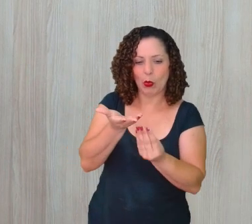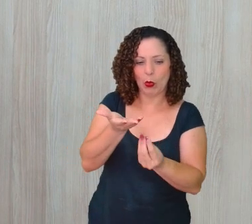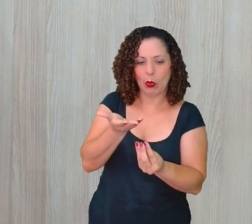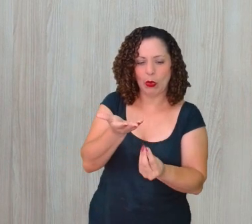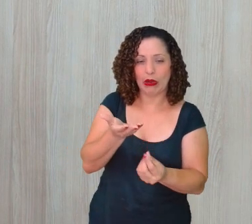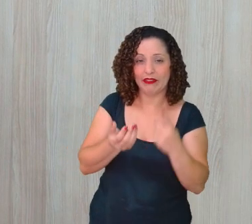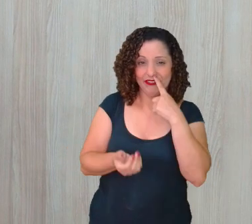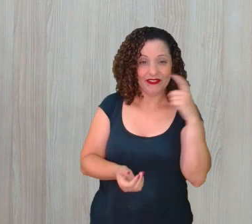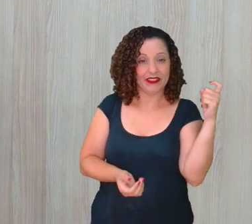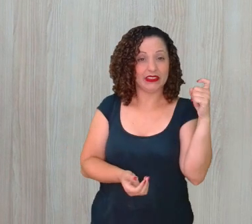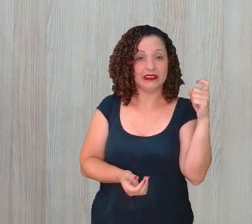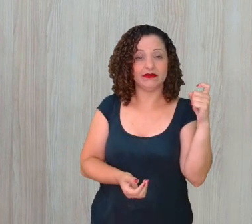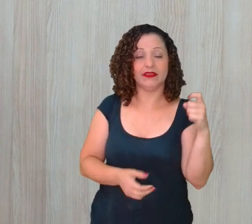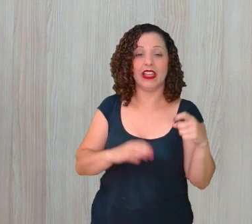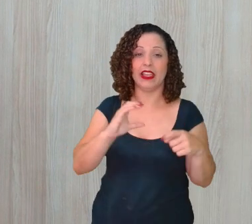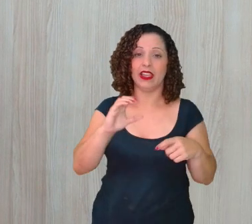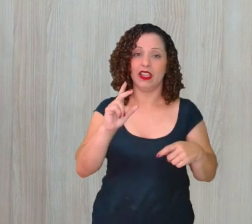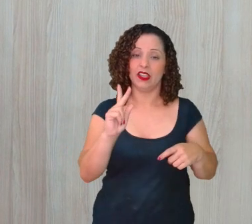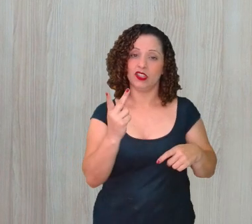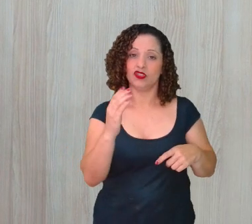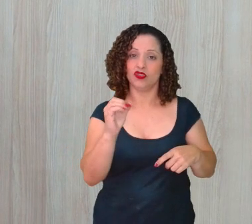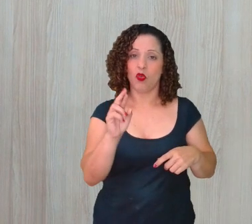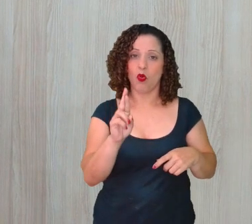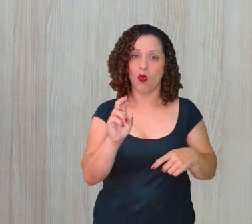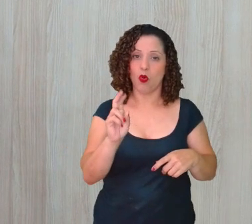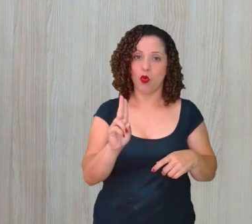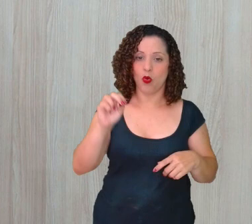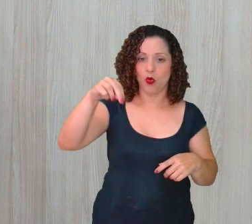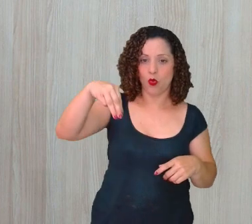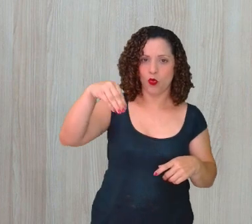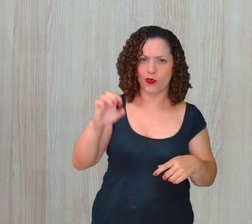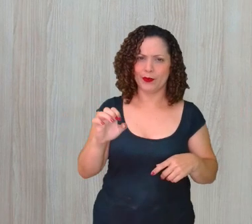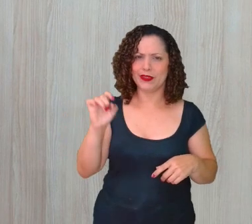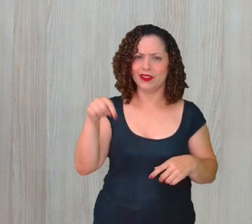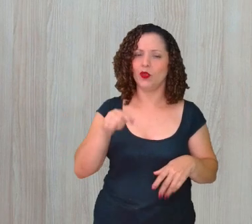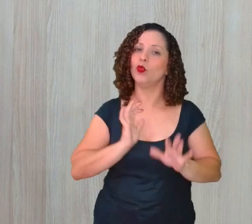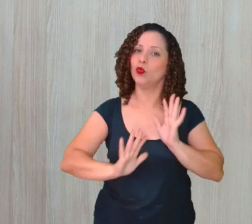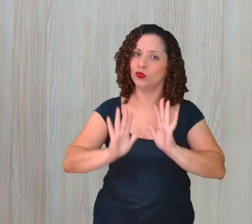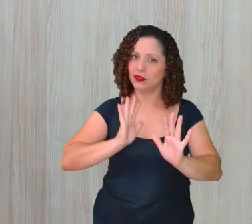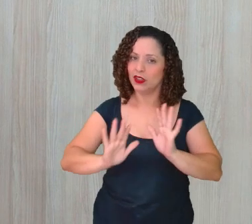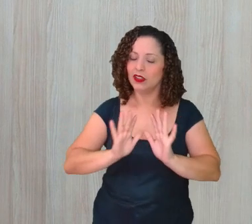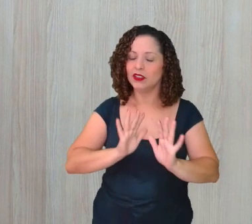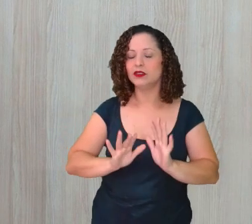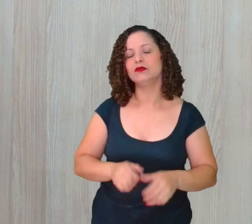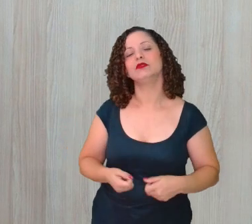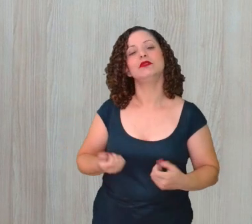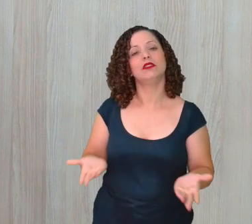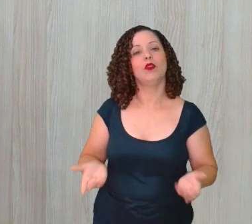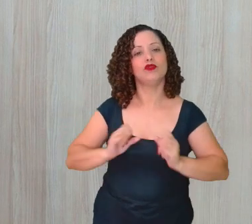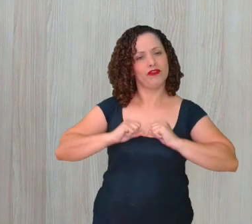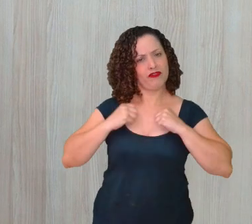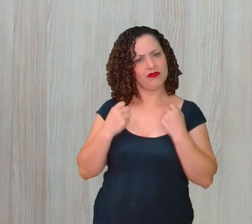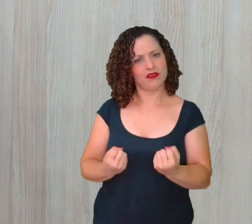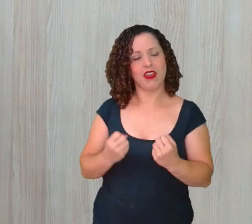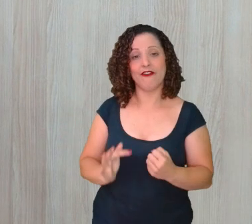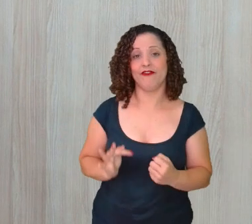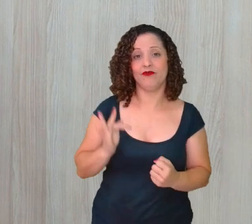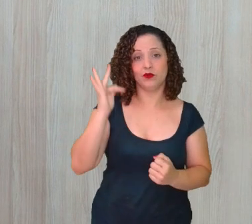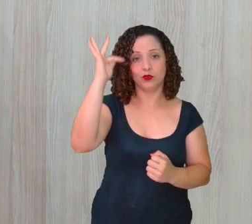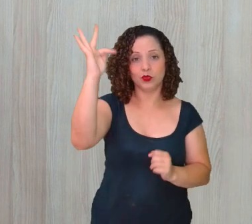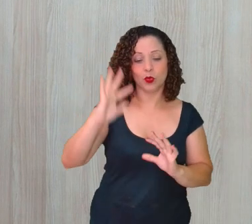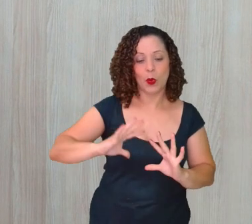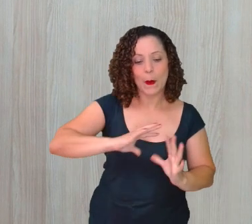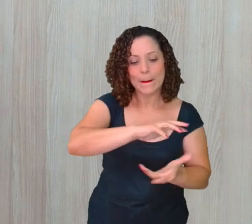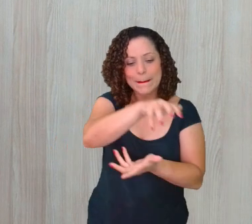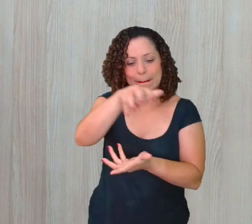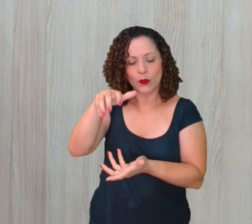não é cheiroso, não é? Então é preciso ter muito cuidado com isso e trabalhar para que a gente tenha no futuro um planeta, né,